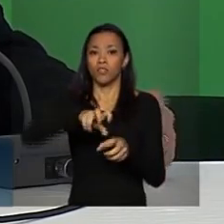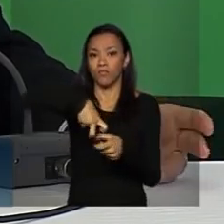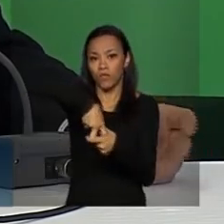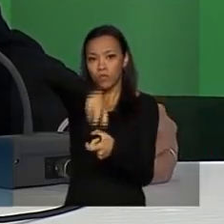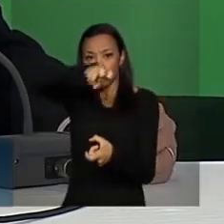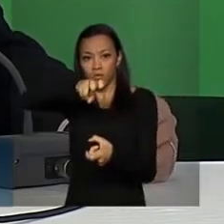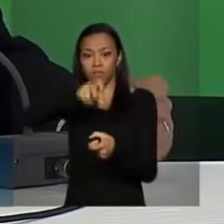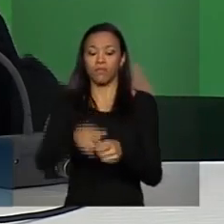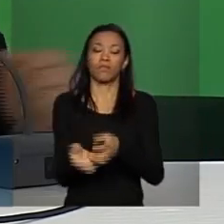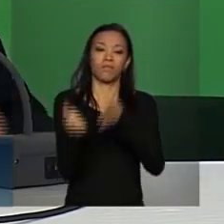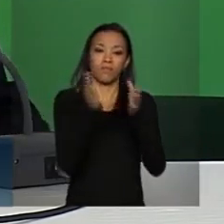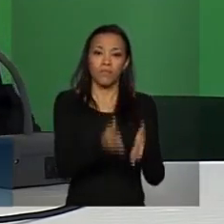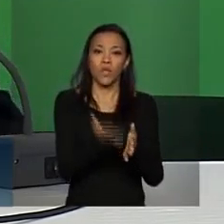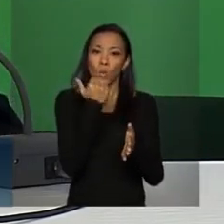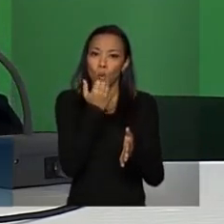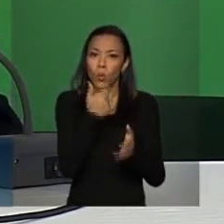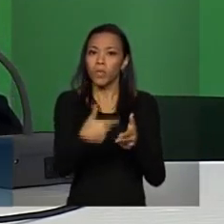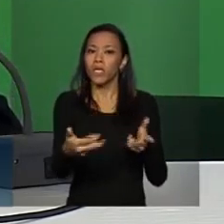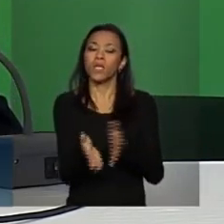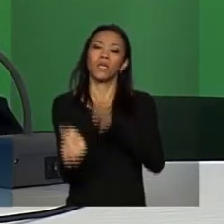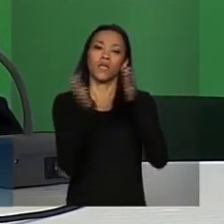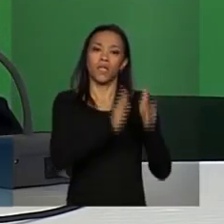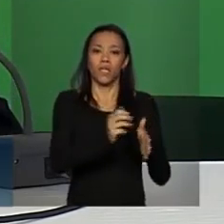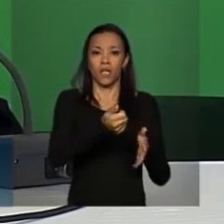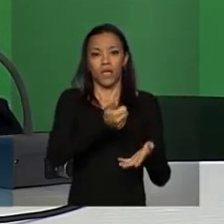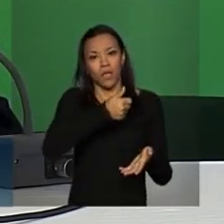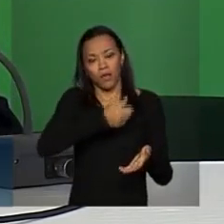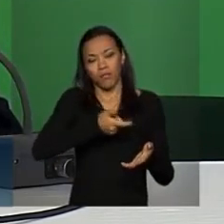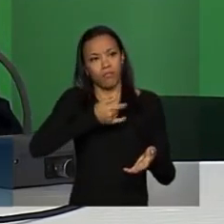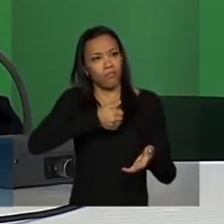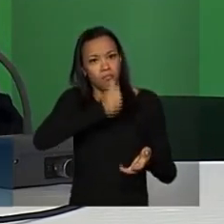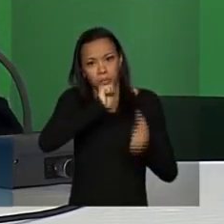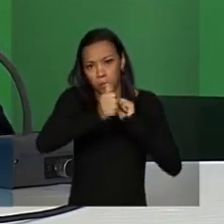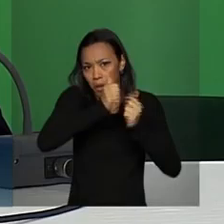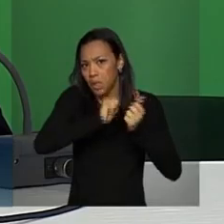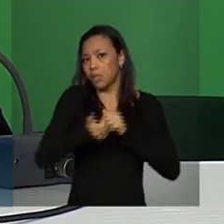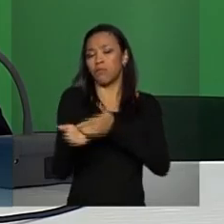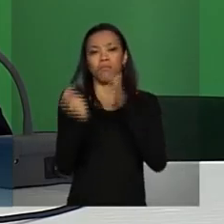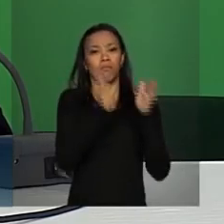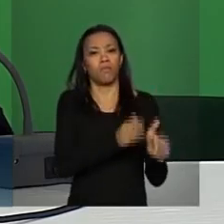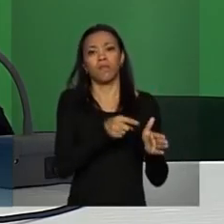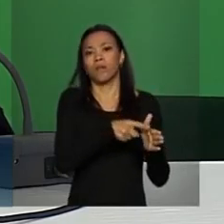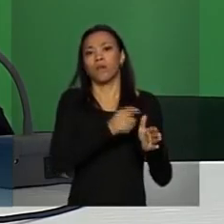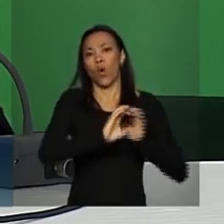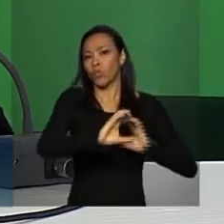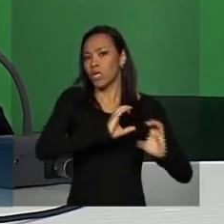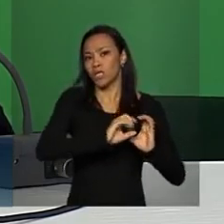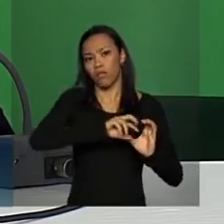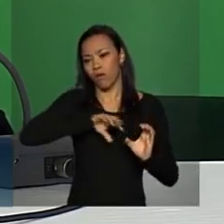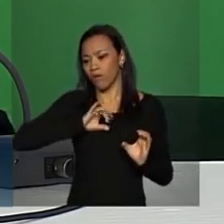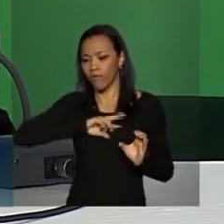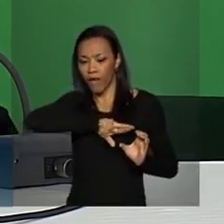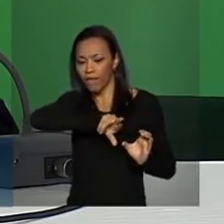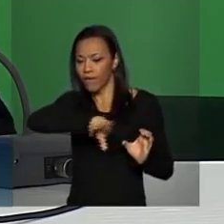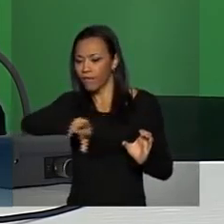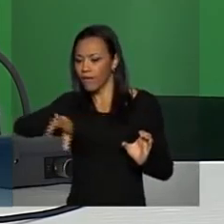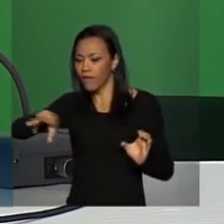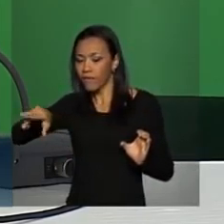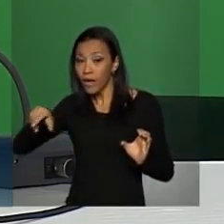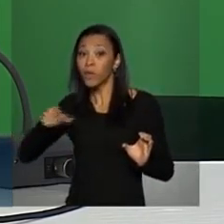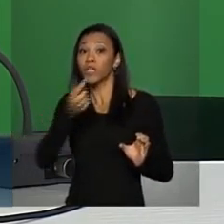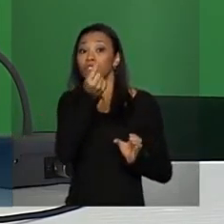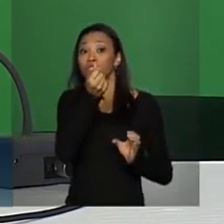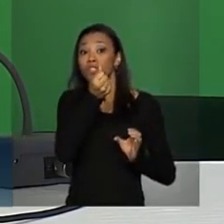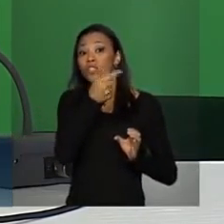alimentos, bebidas, telecomunicações, enfim, são várias áreas que têm investimento mexicano aqui. E também